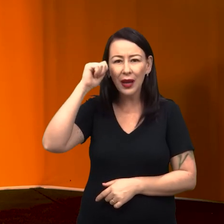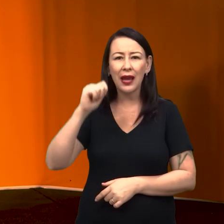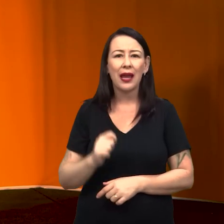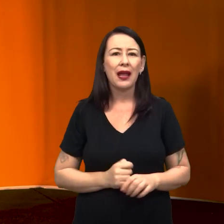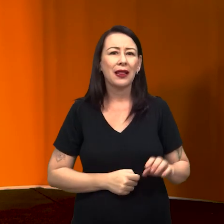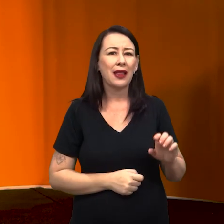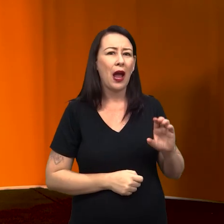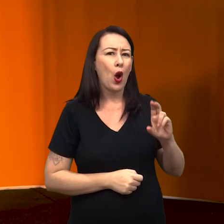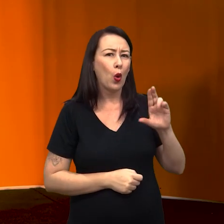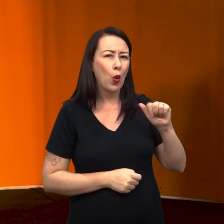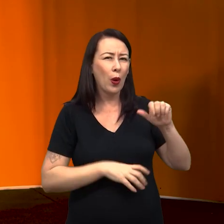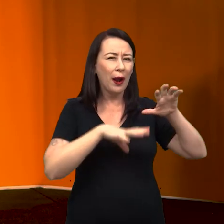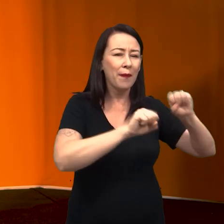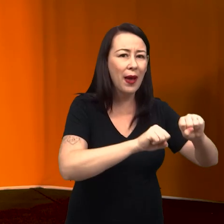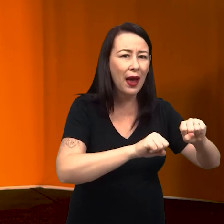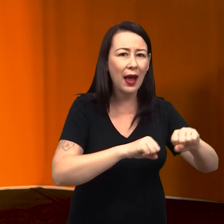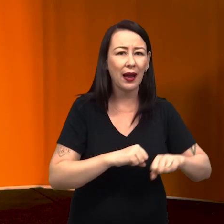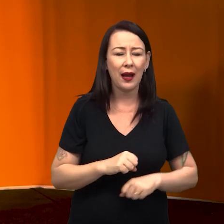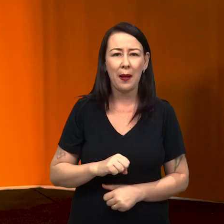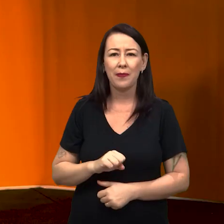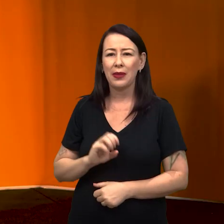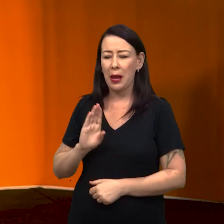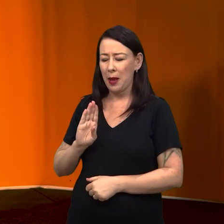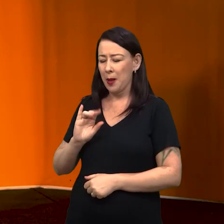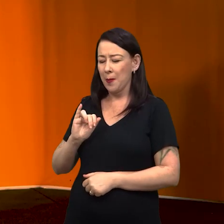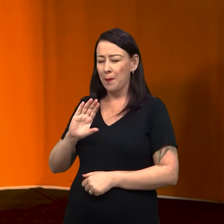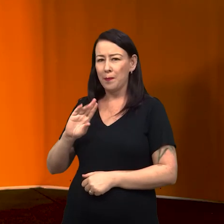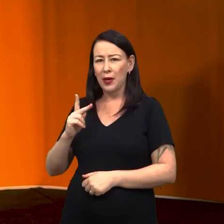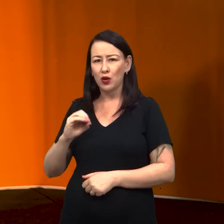papão sai de cima do telhado. E com isso eu parei de